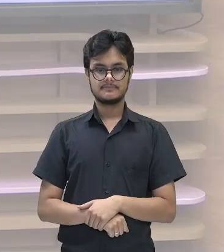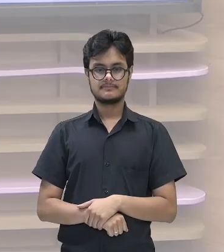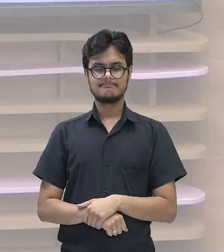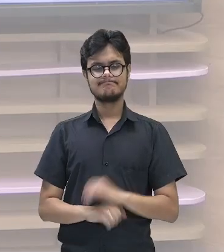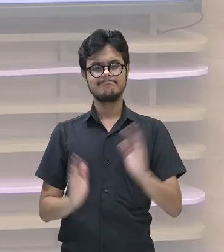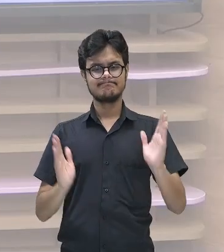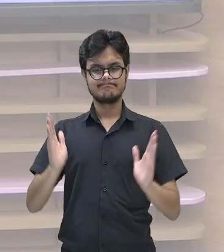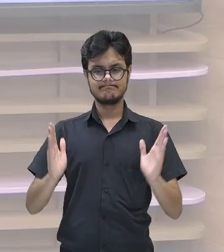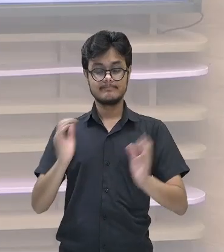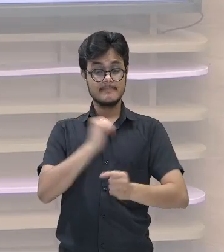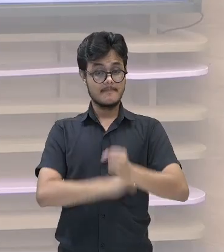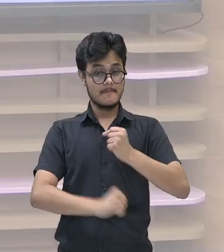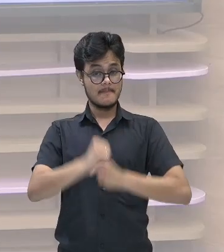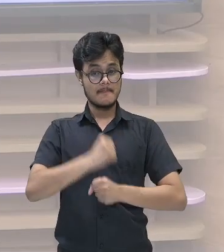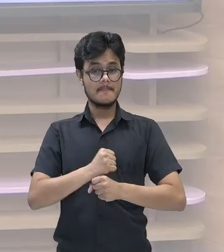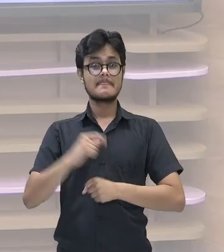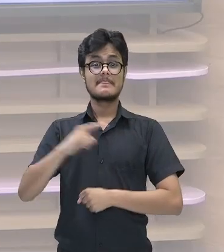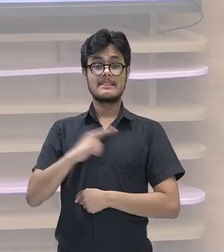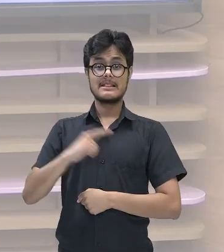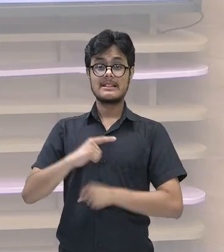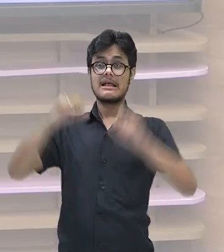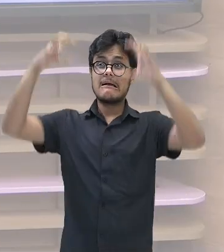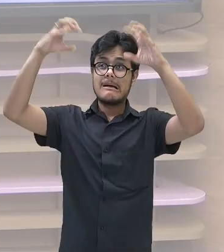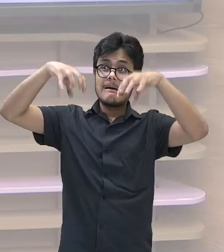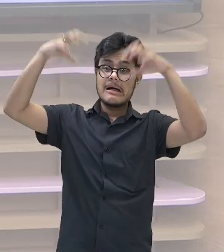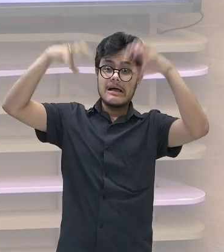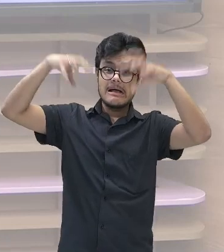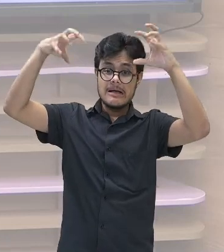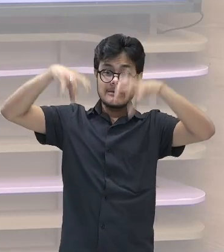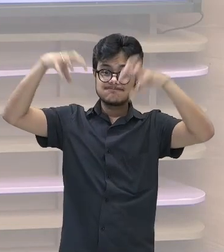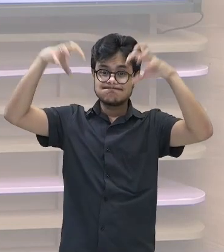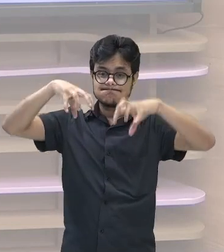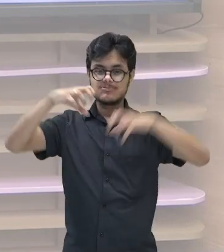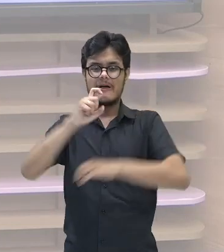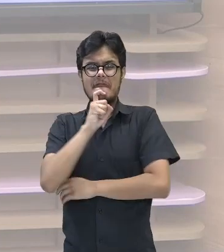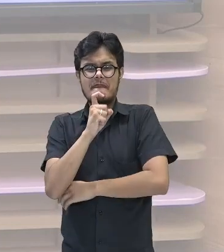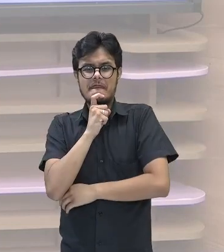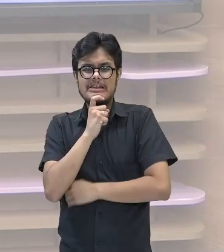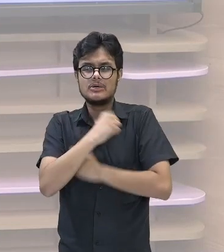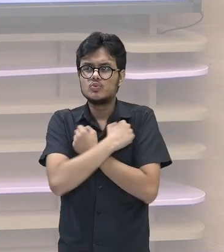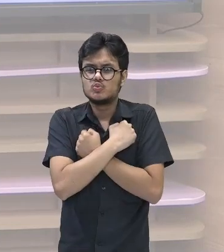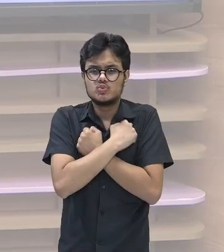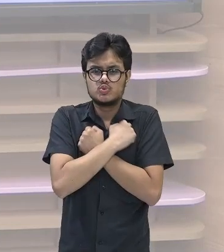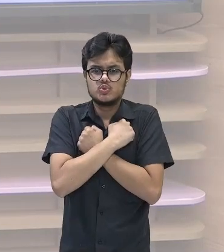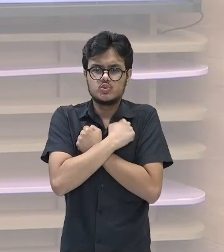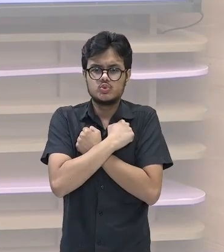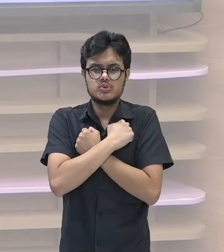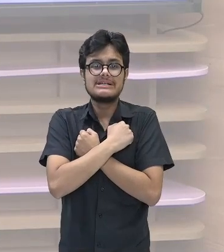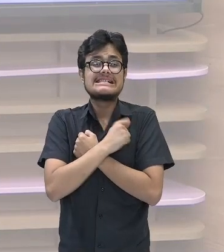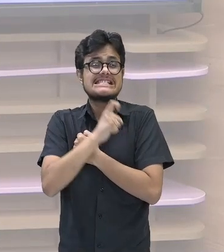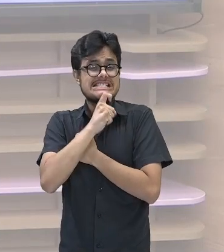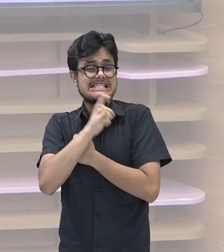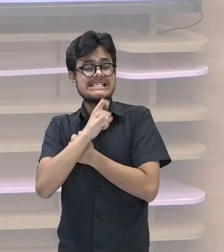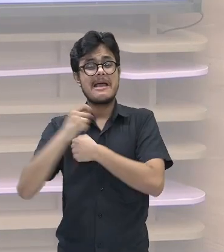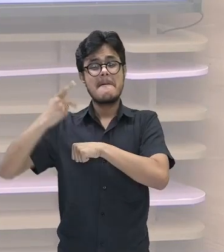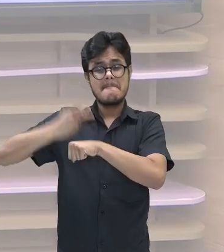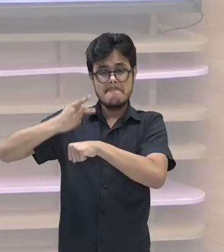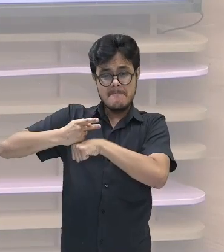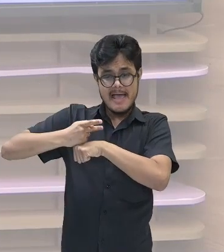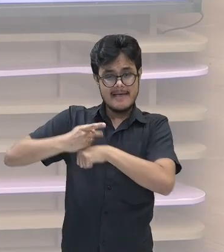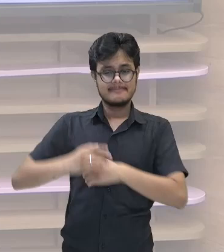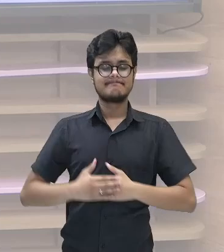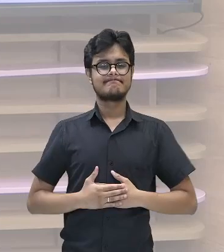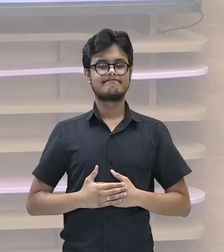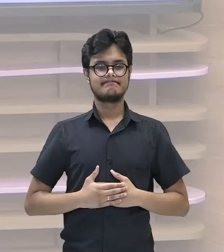ano há ocorrência de neve, geada, aí na região sul do Brasil, onde há a ocorrência do clima temperado